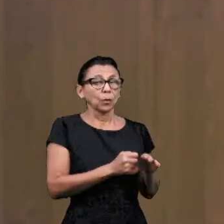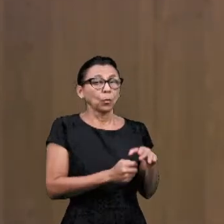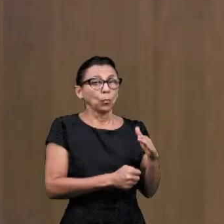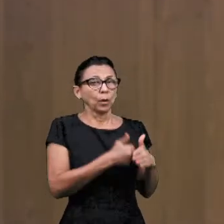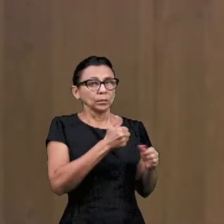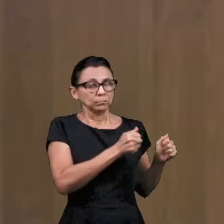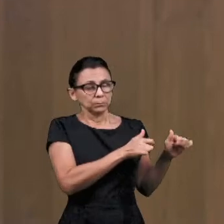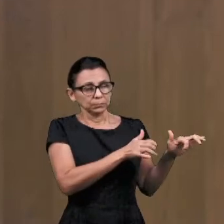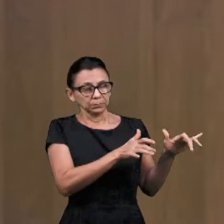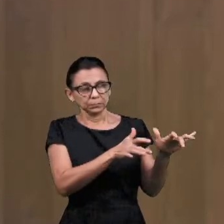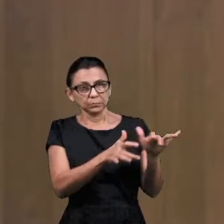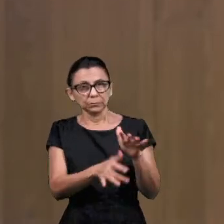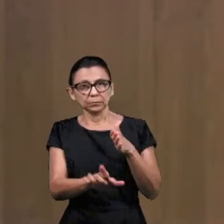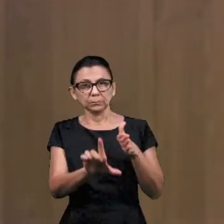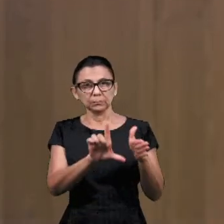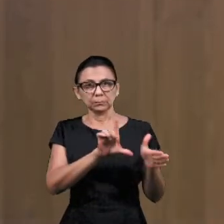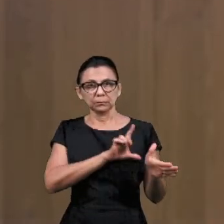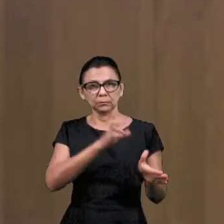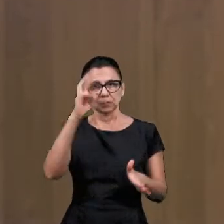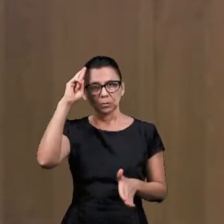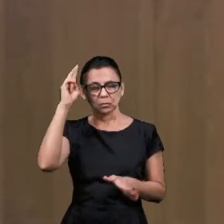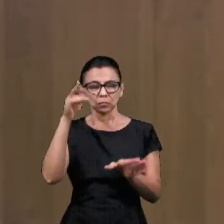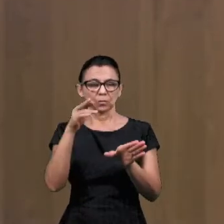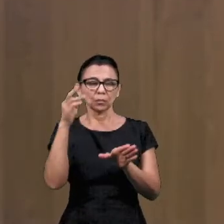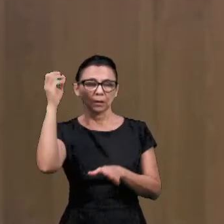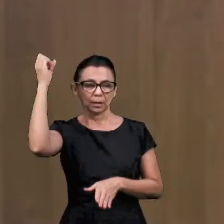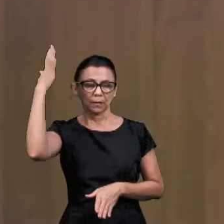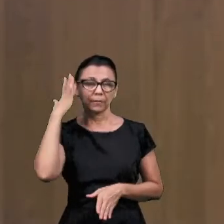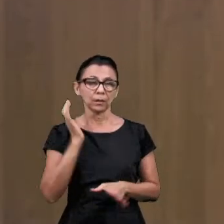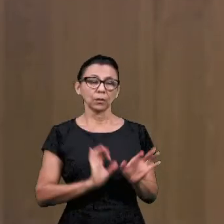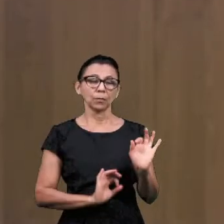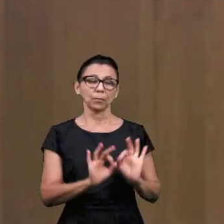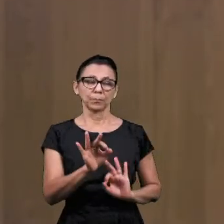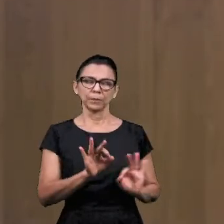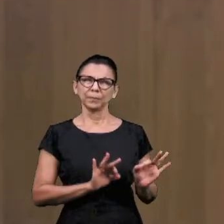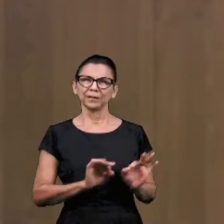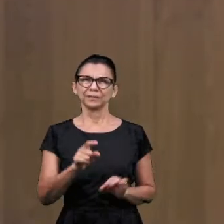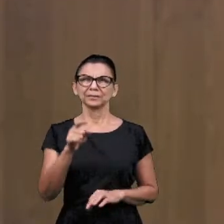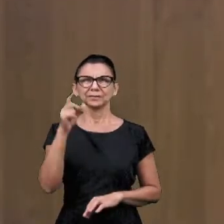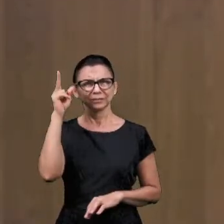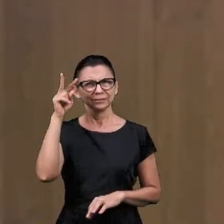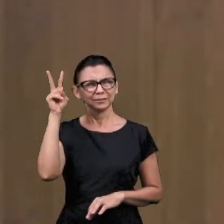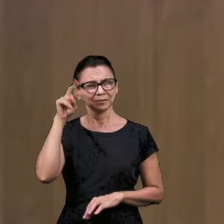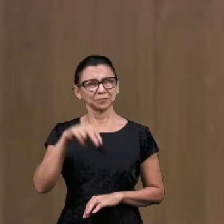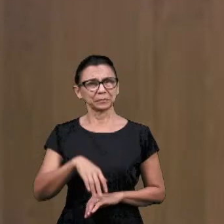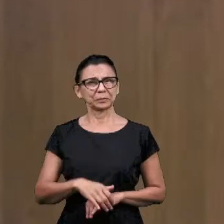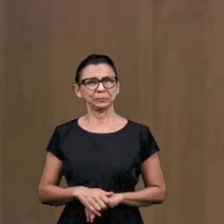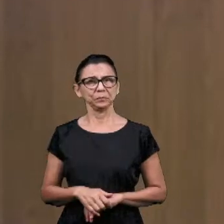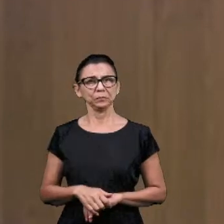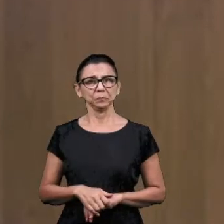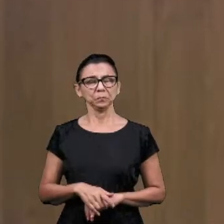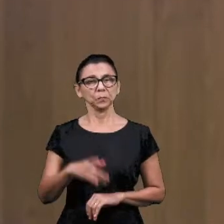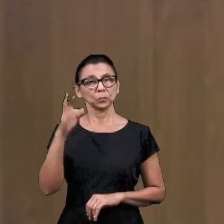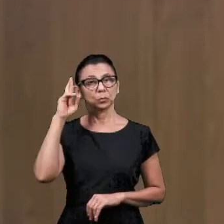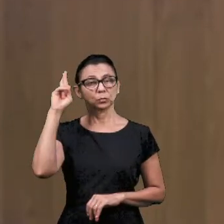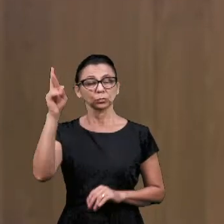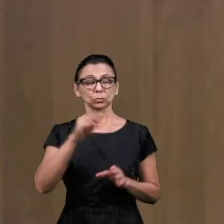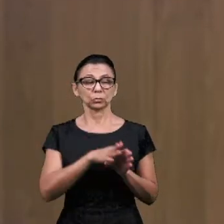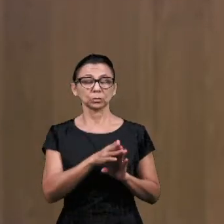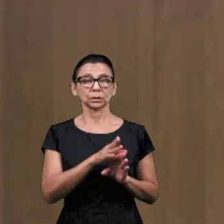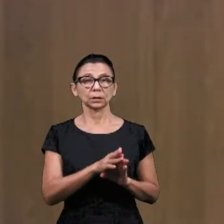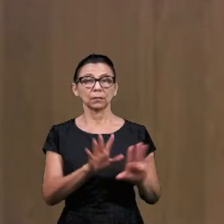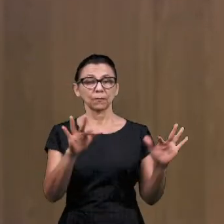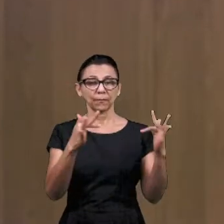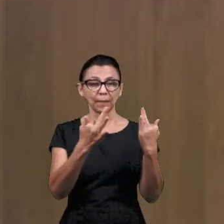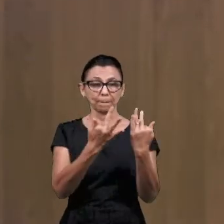Deus orientou um preparo. Vocês se lembram qual foi esse preparo? O Senhor orientou que cada